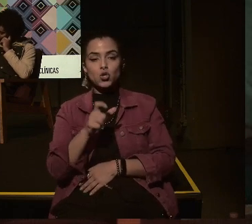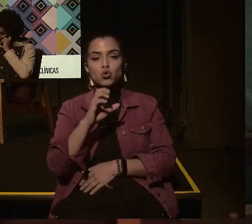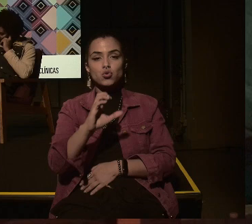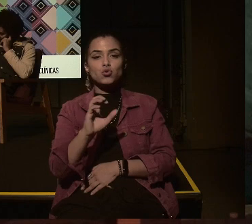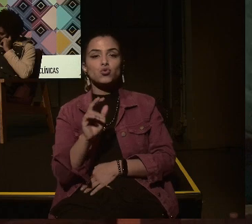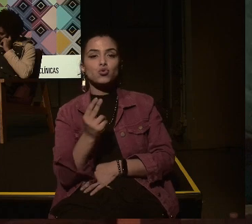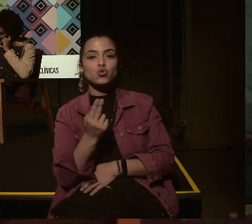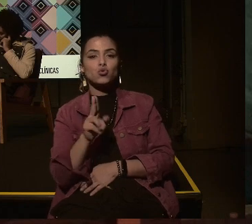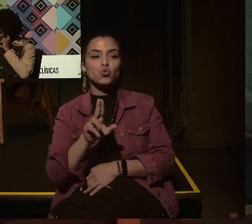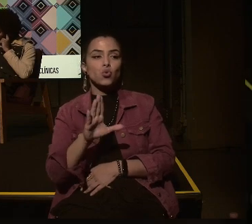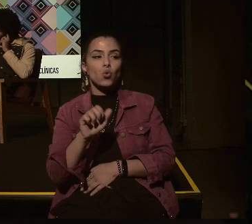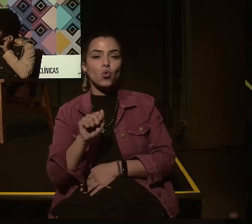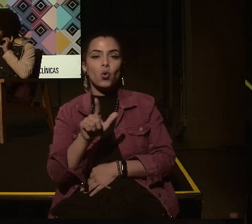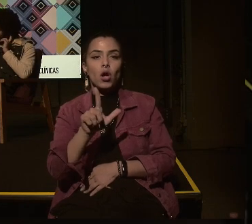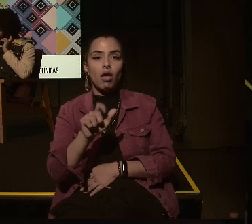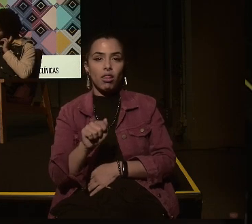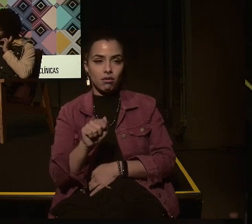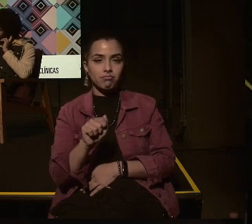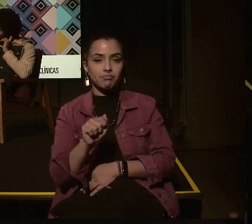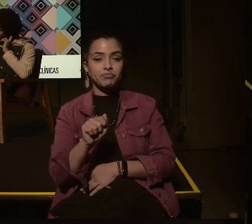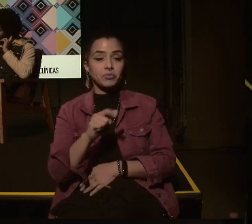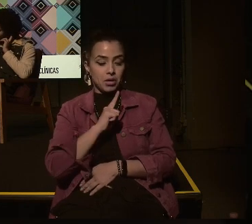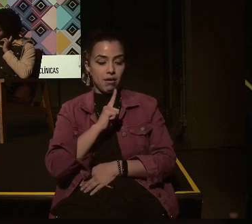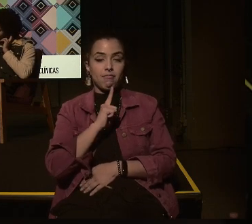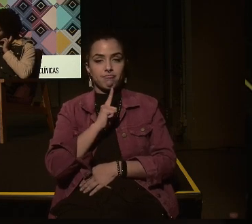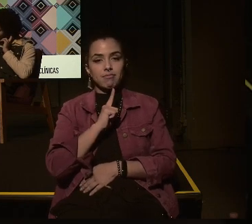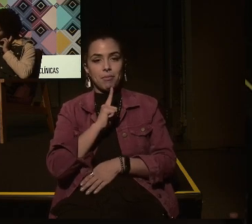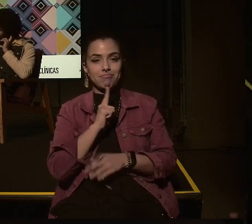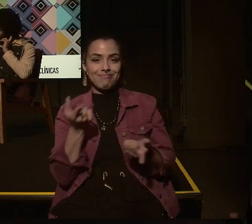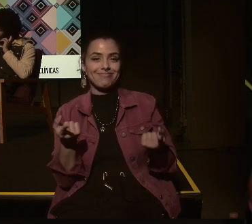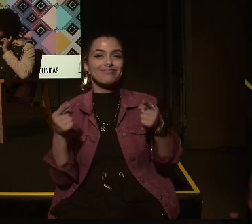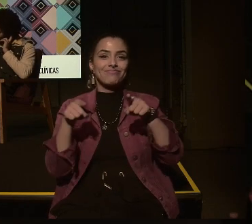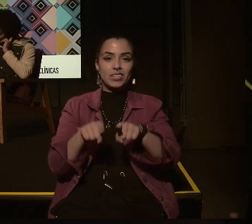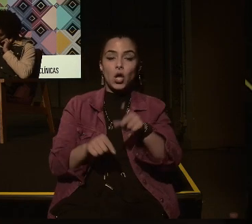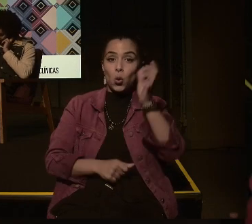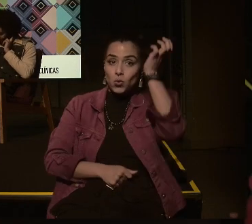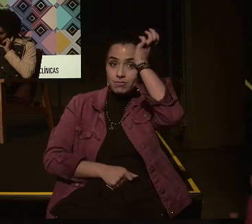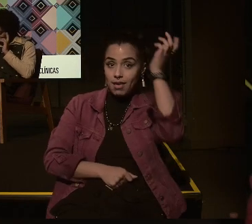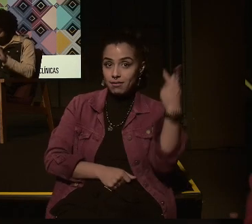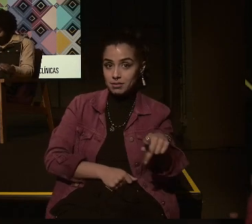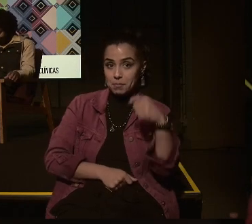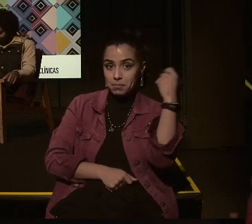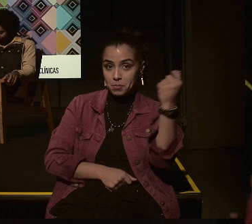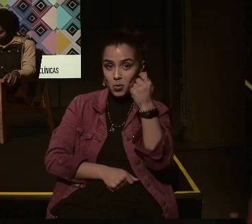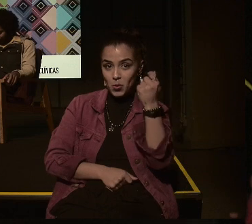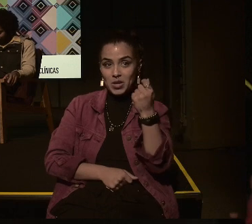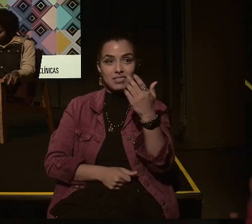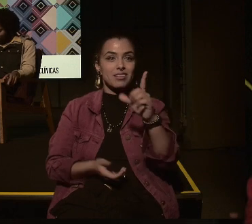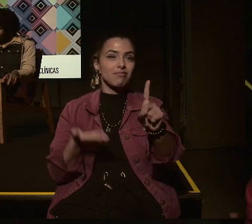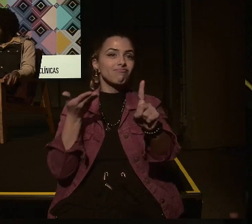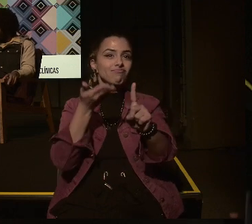uma parceria com o SESC Avenida Paulista, graças à nossa querida Giovana.